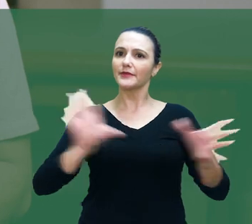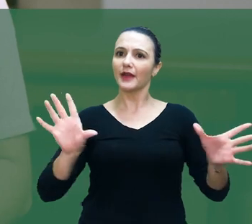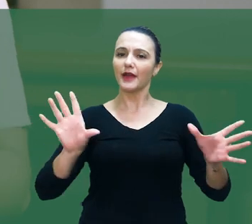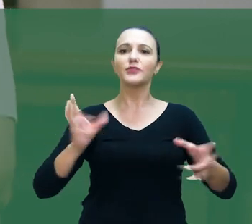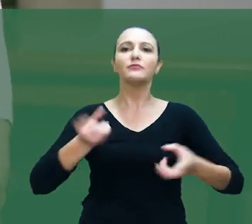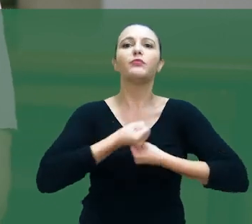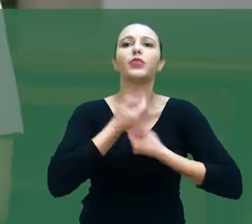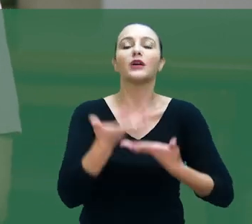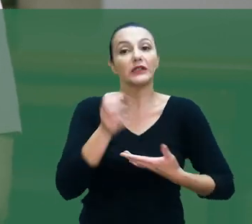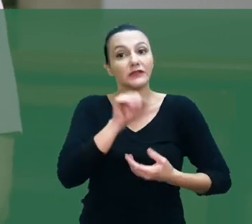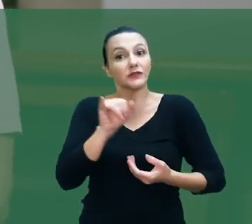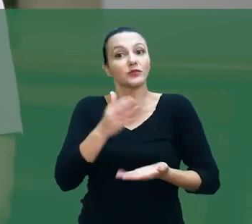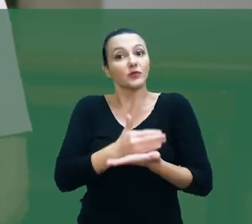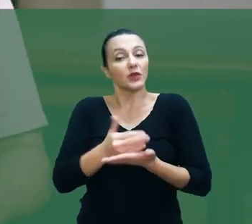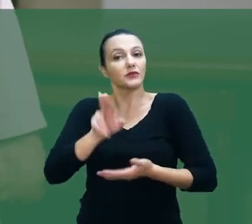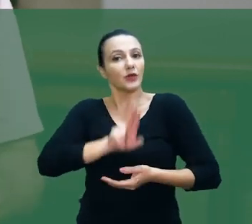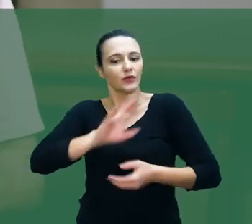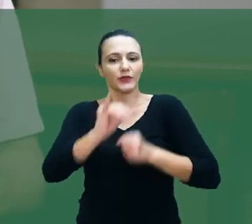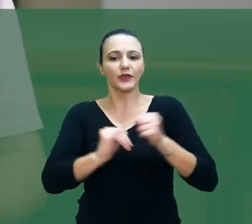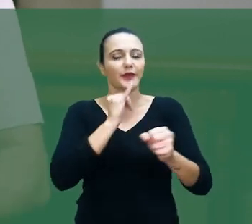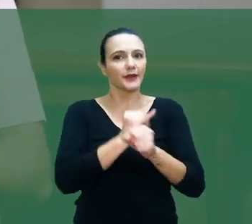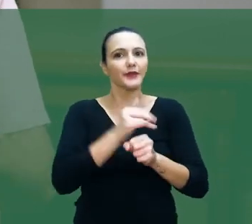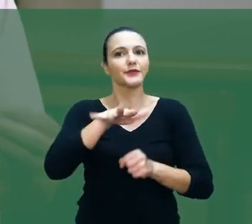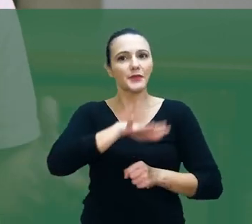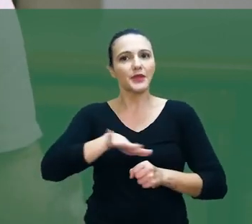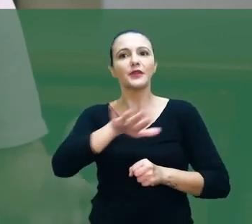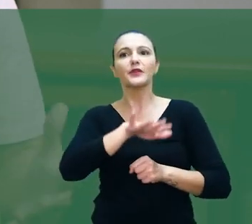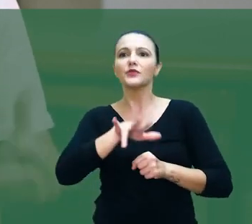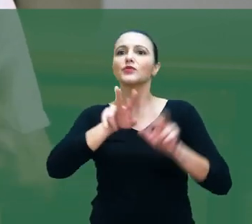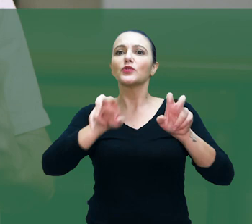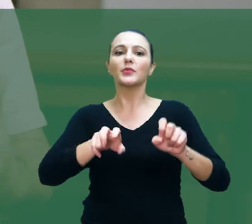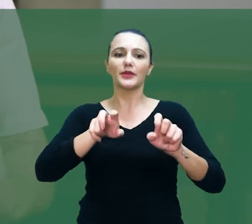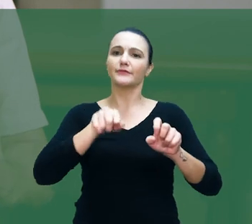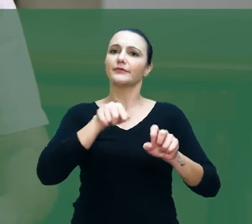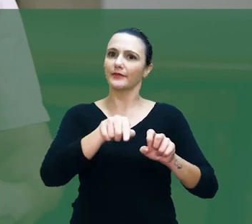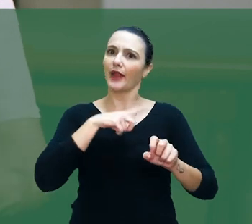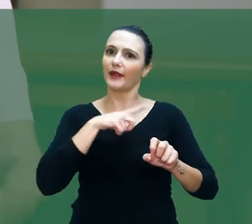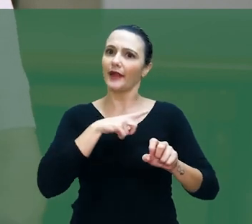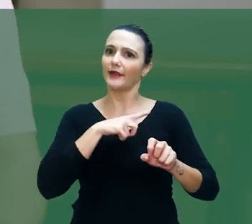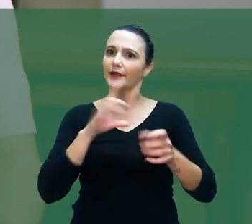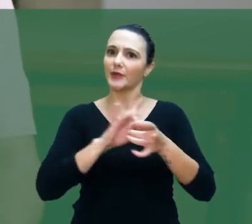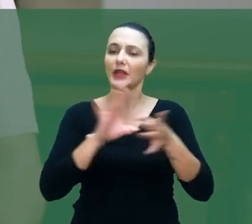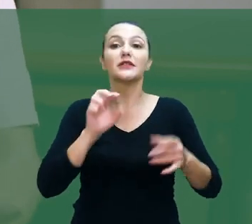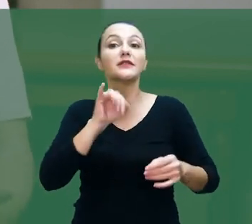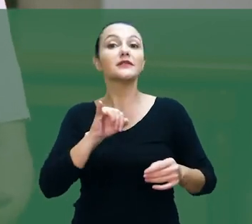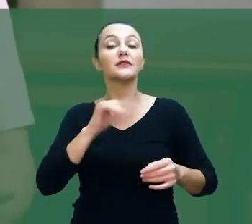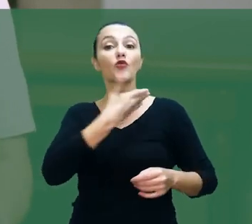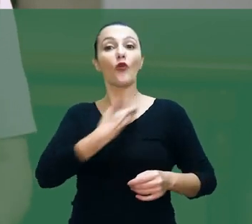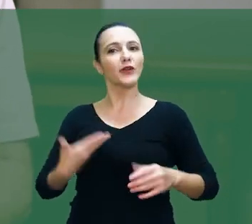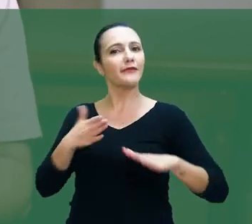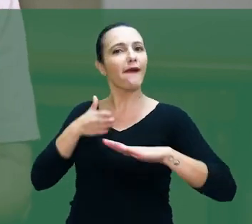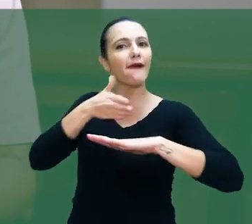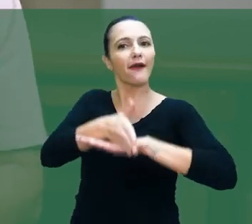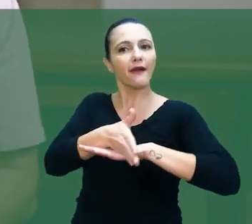gente começa a usar a internet, que é esse ambiente marcado pela liberdade, começar a pensar de os governos entrarem ali e dizer,